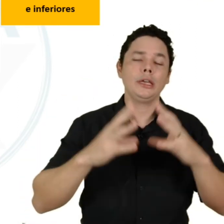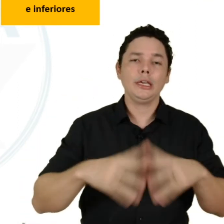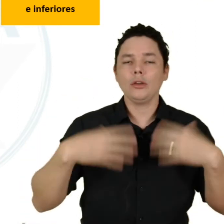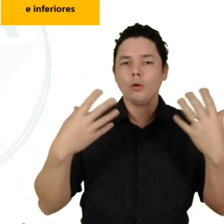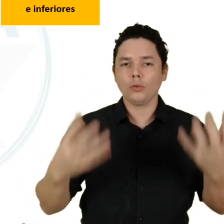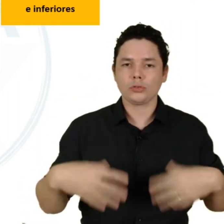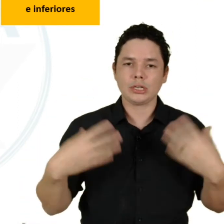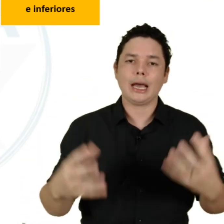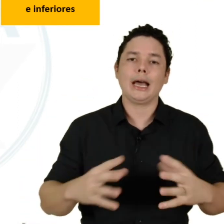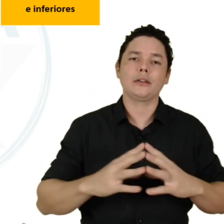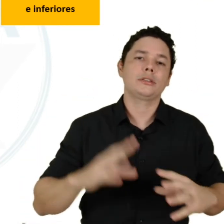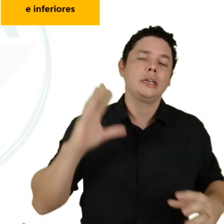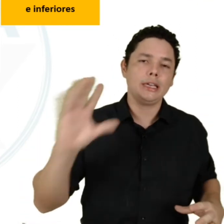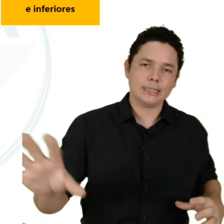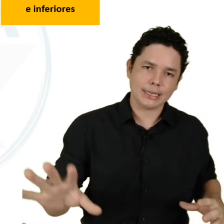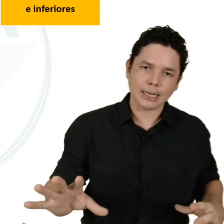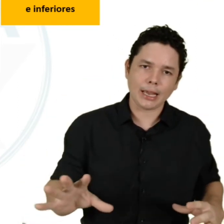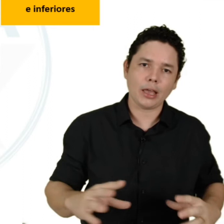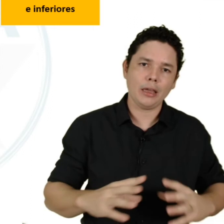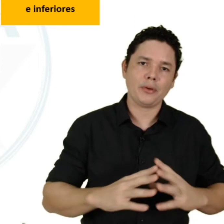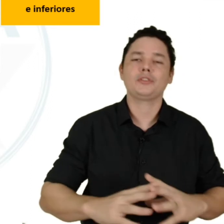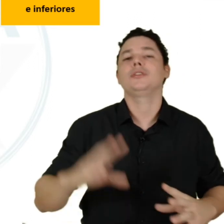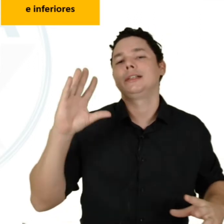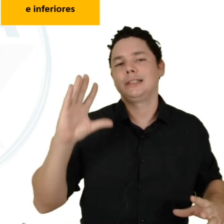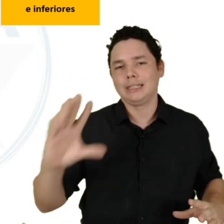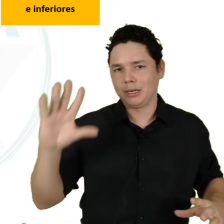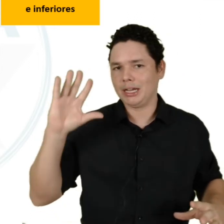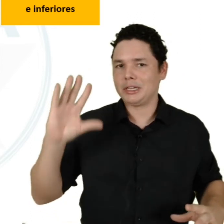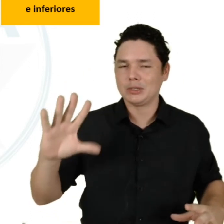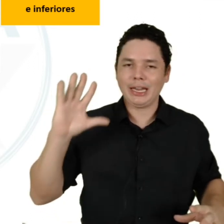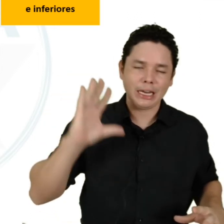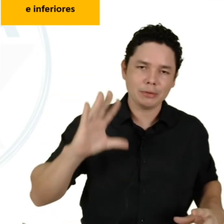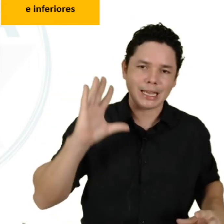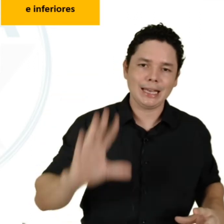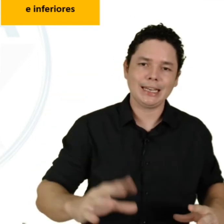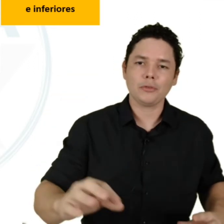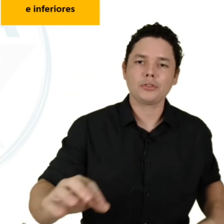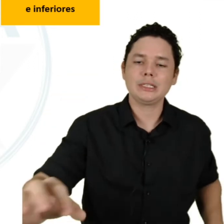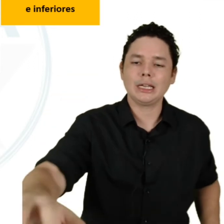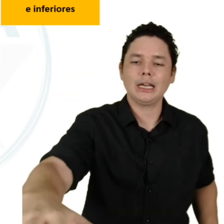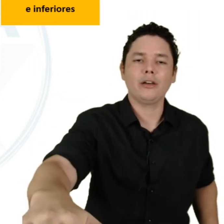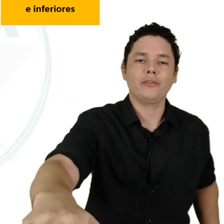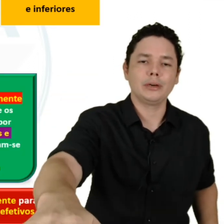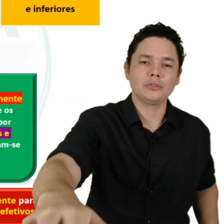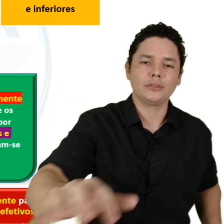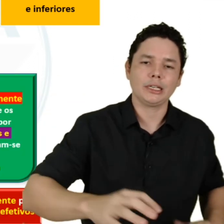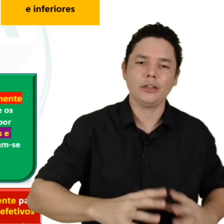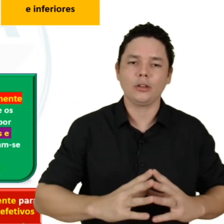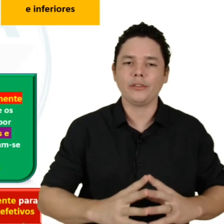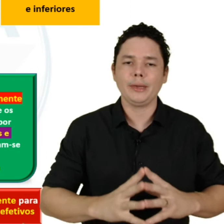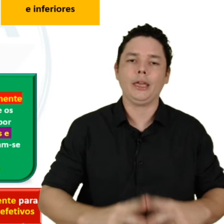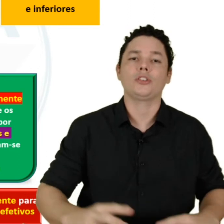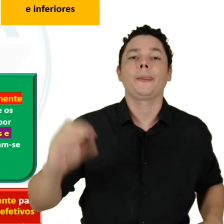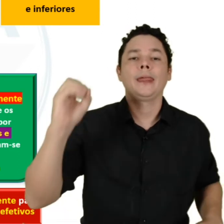assessoramento e outros casos. E esse secretariado aí, professor? Lembrando que isso aí não está na Constituição. Vamos ver